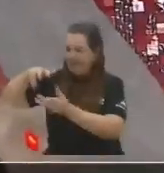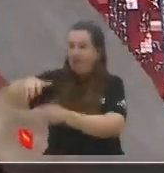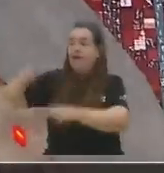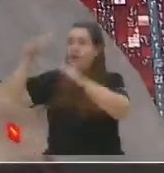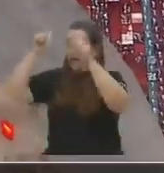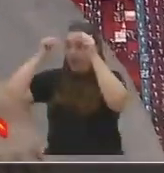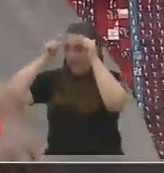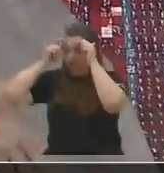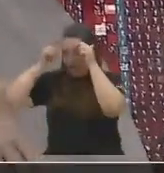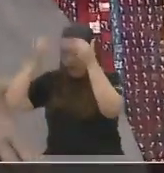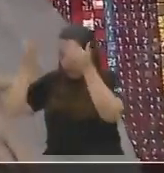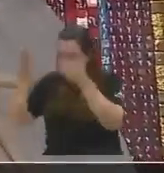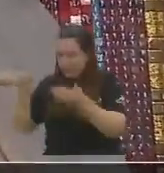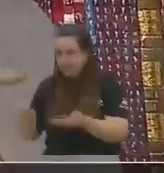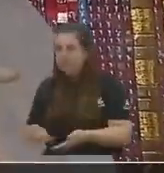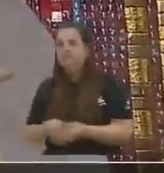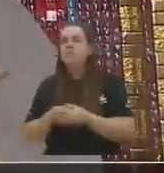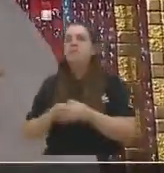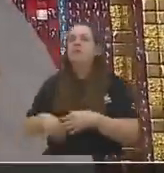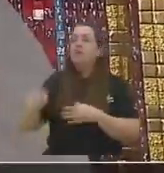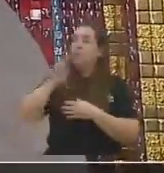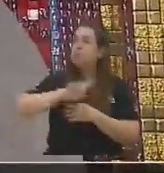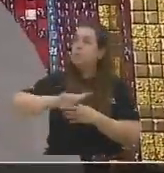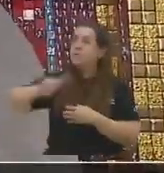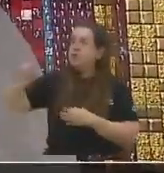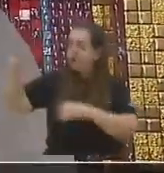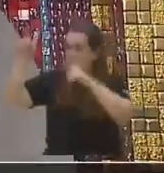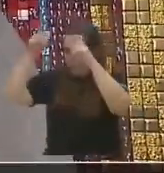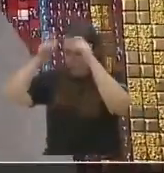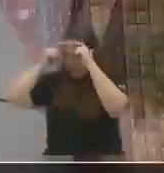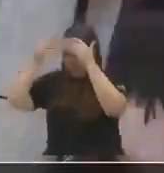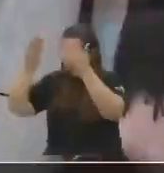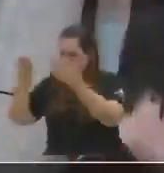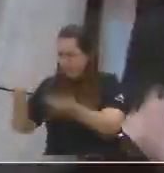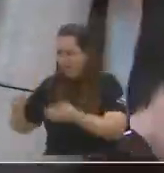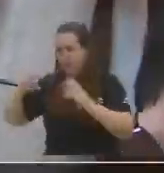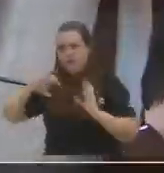a terra. O Senhor